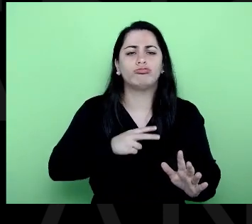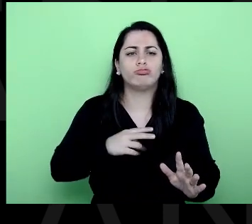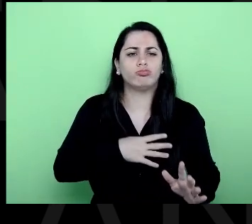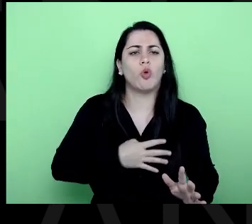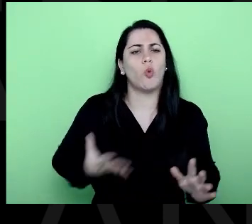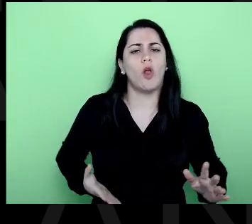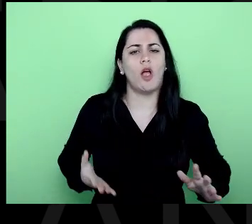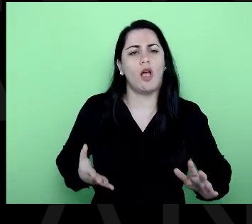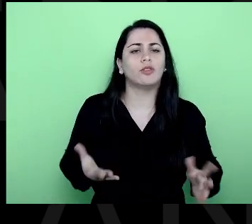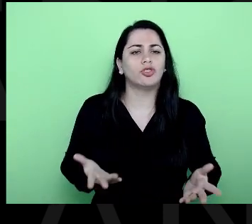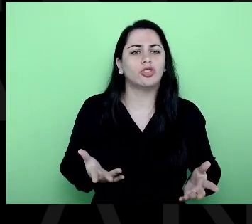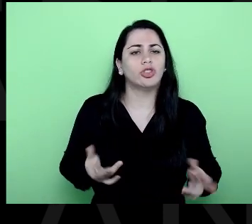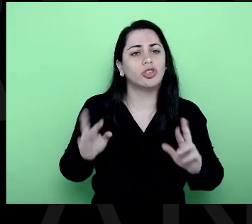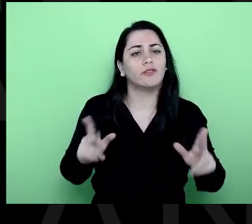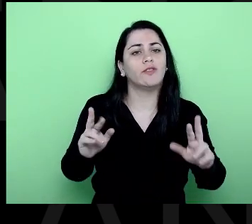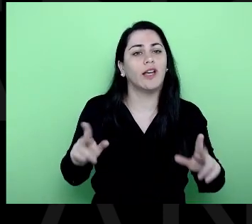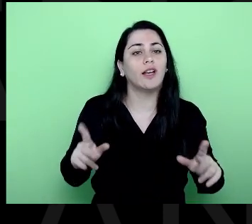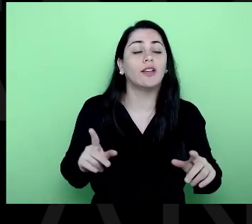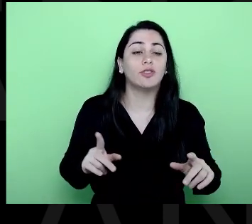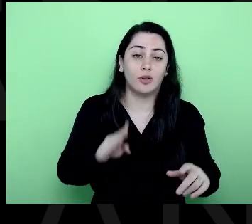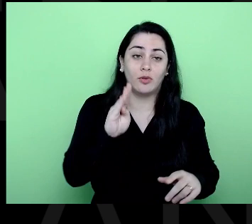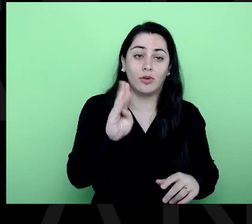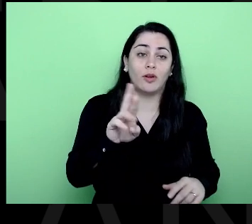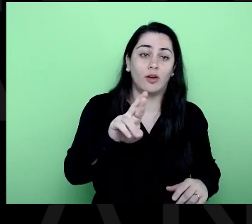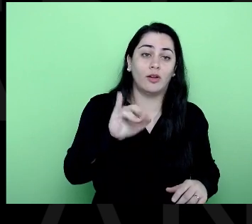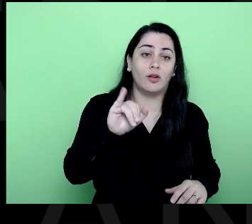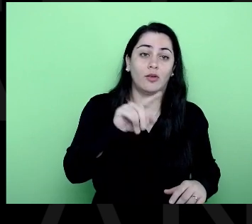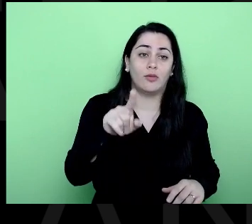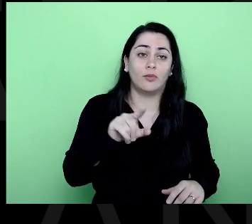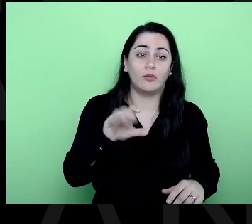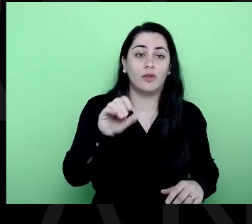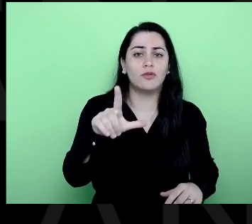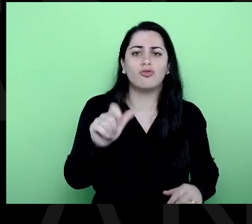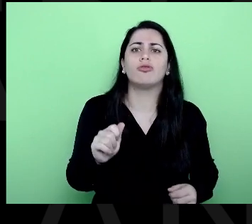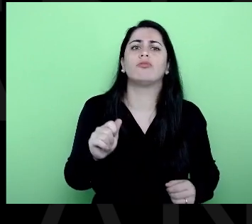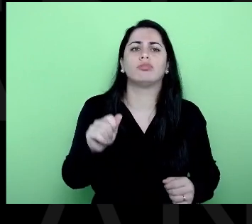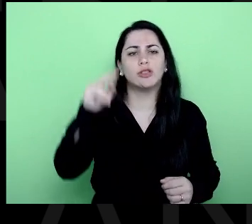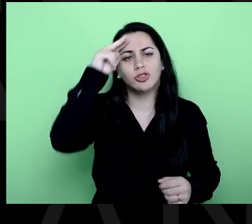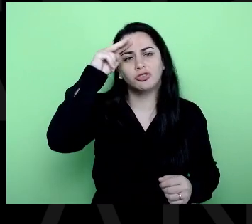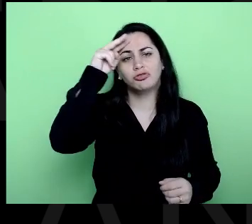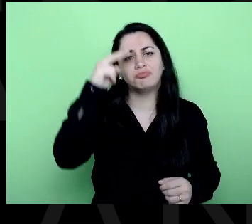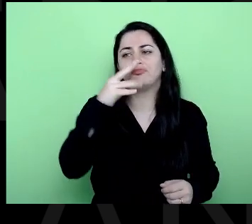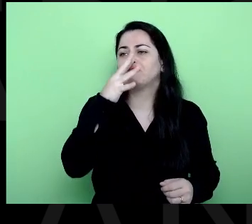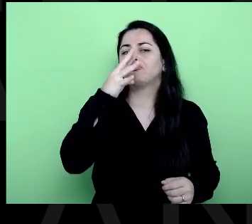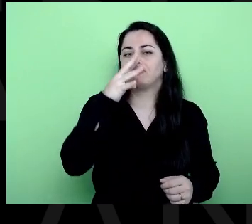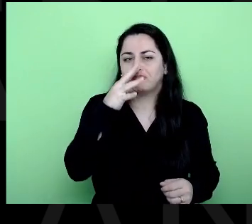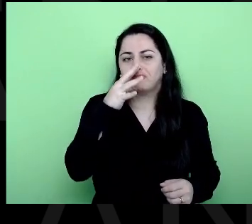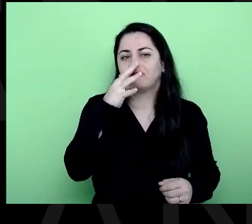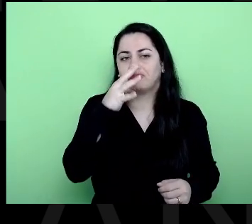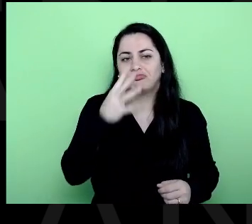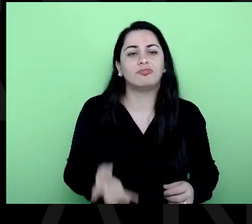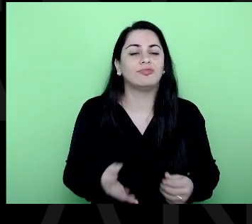serem diferentes, né? O Brizola que eu estou fazendo agora, figura fascinante, assim, extremamente